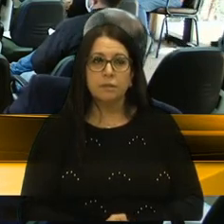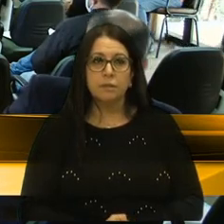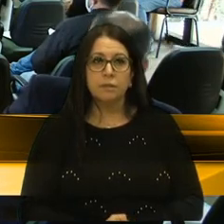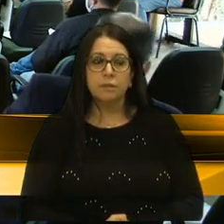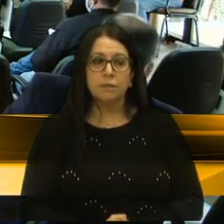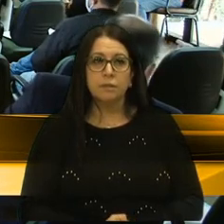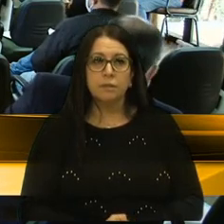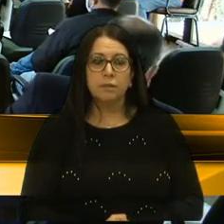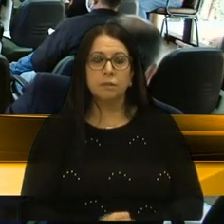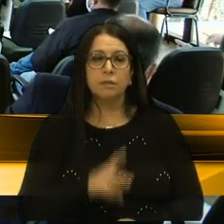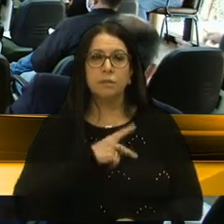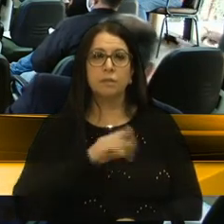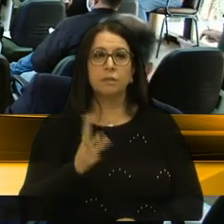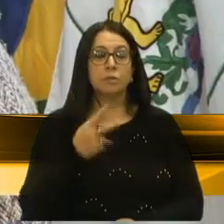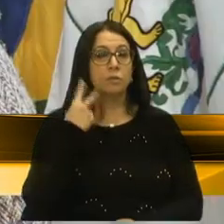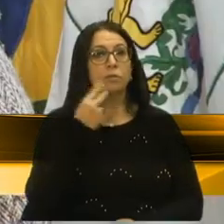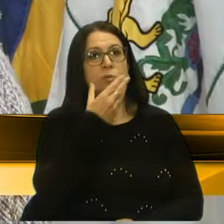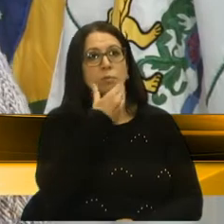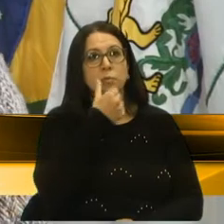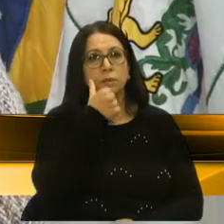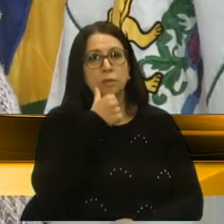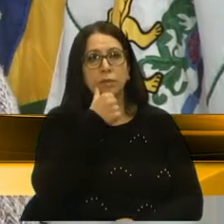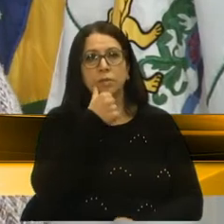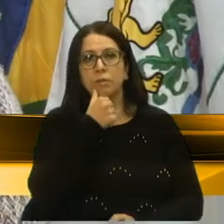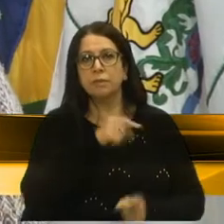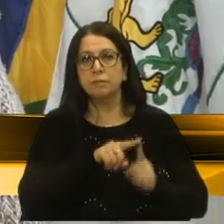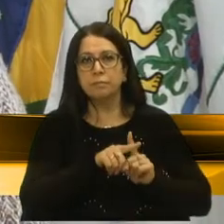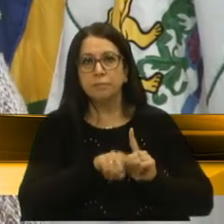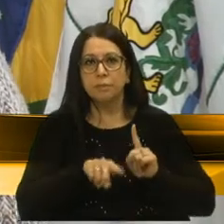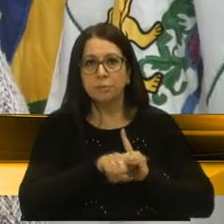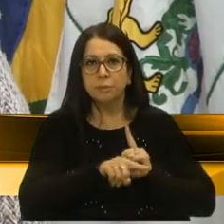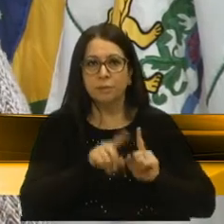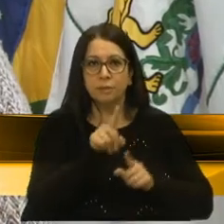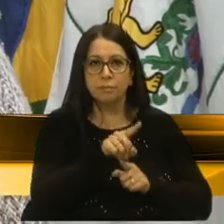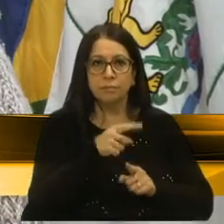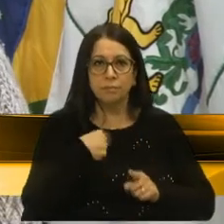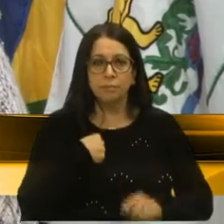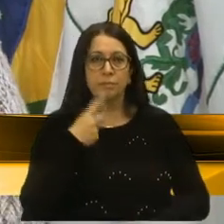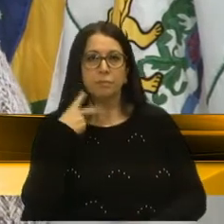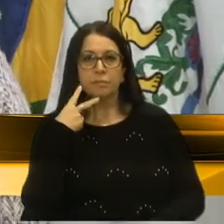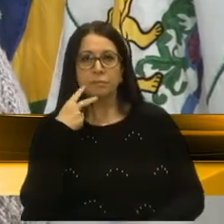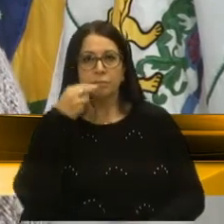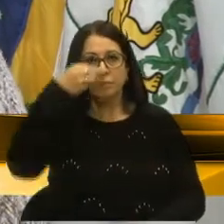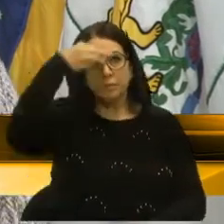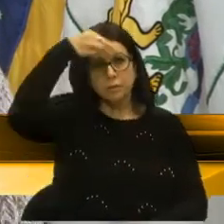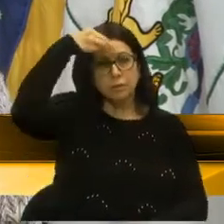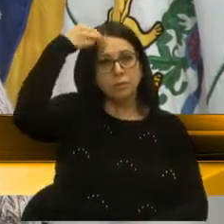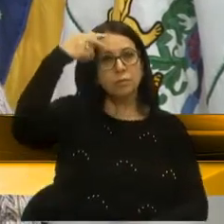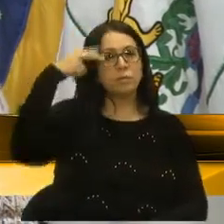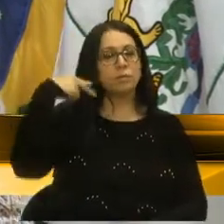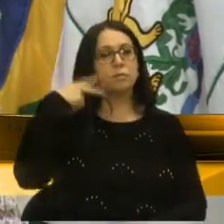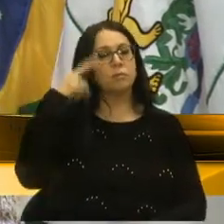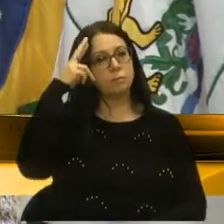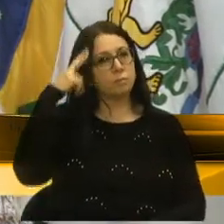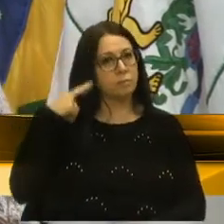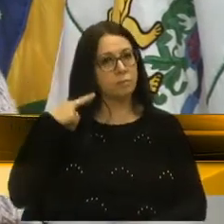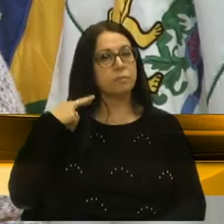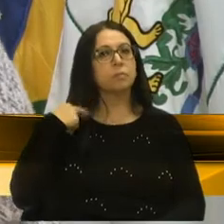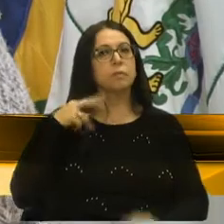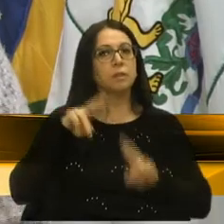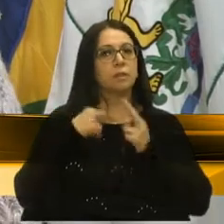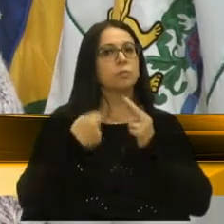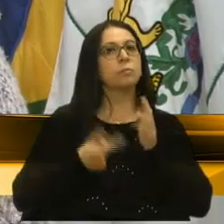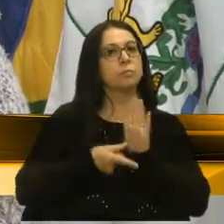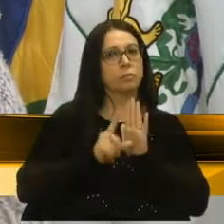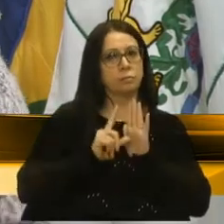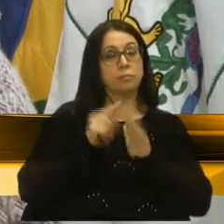senhor presidente, senhoras e senhores vereadores. Eu, vereador Kiko Girardi, e o vereador Rafael Bueno, né, na sessão anterior, a